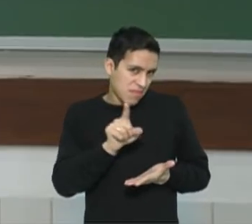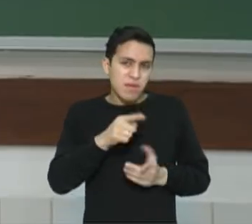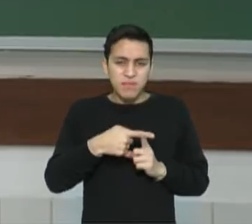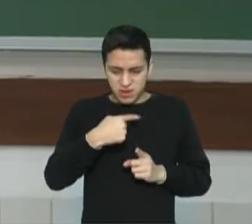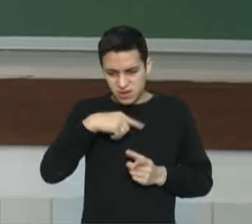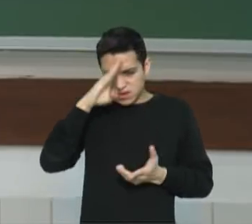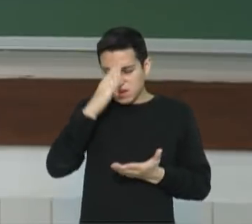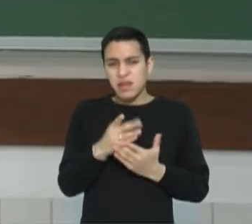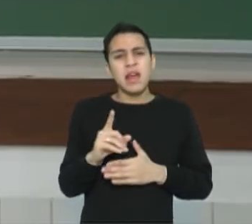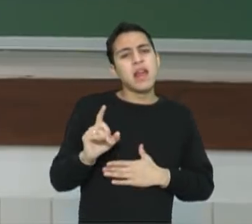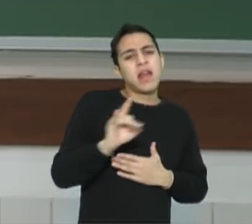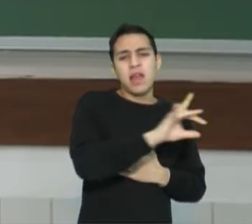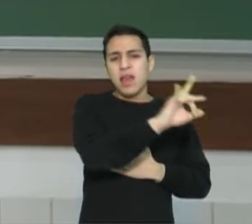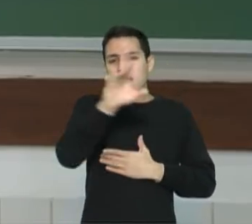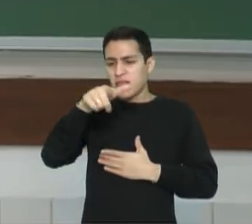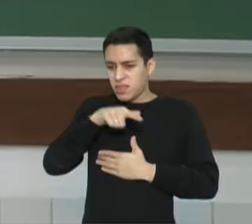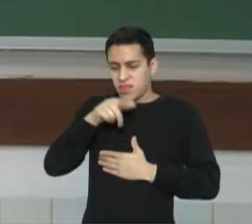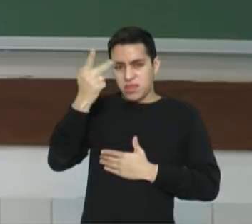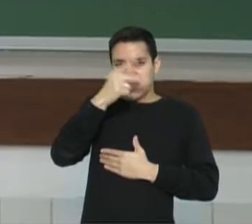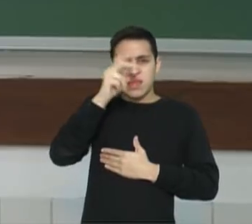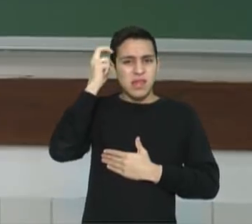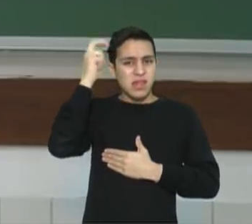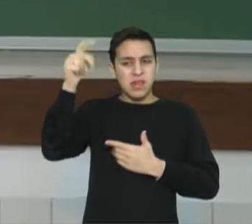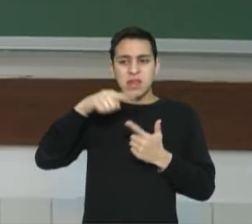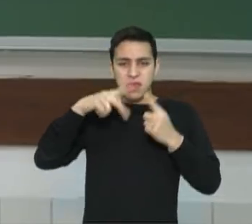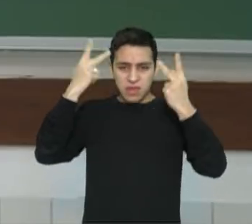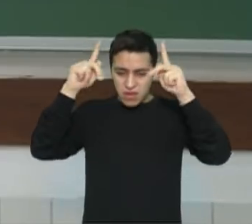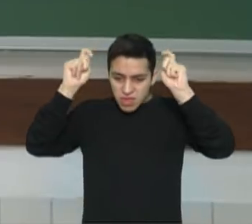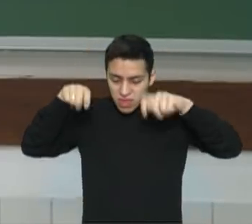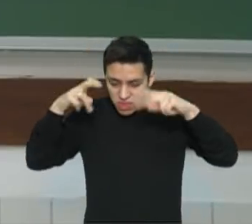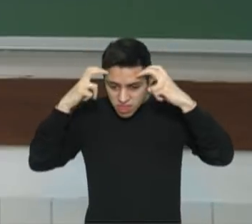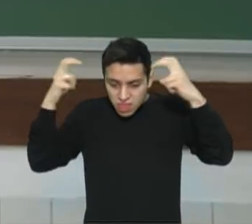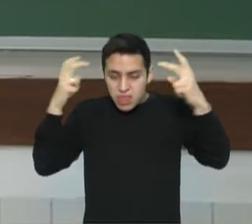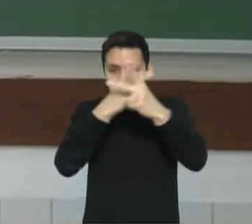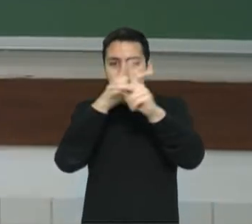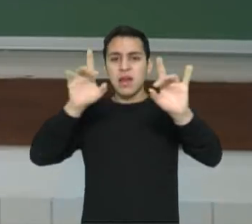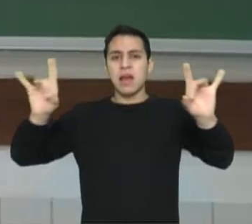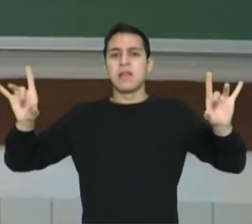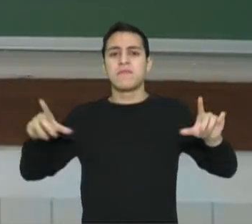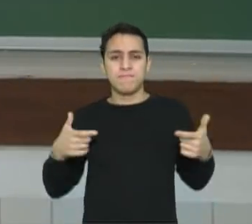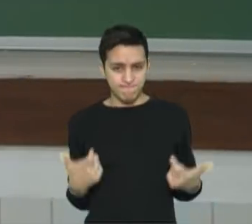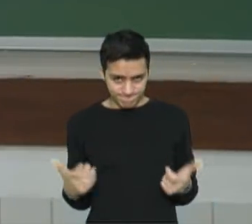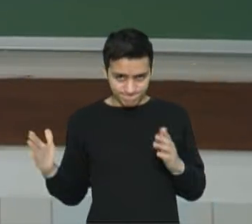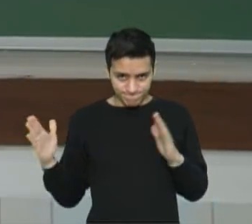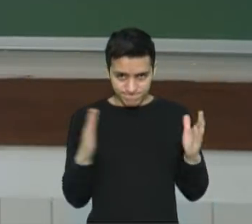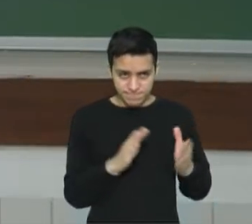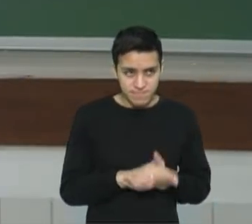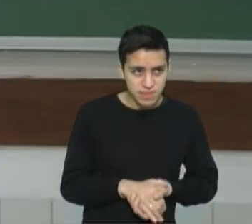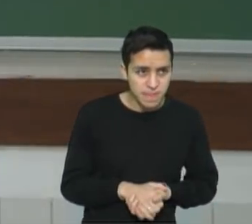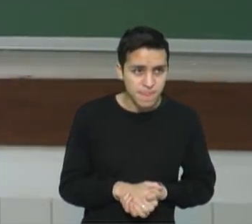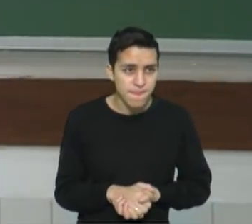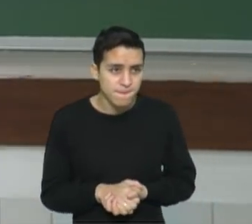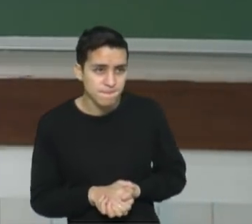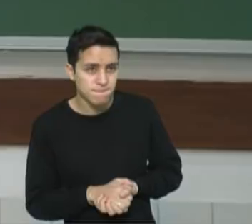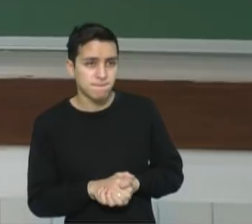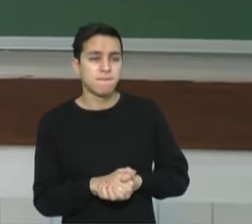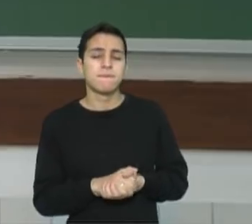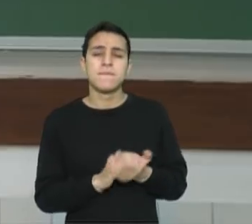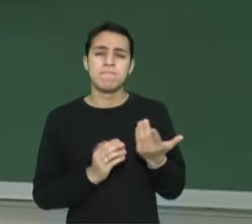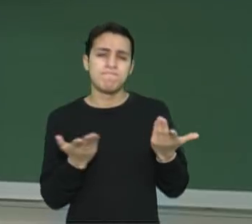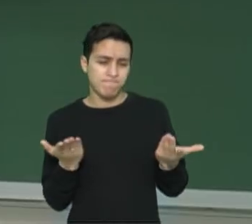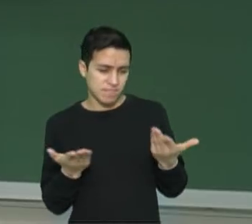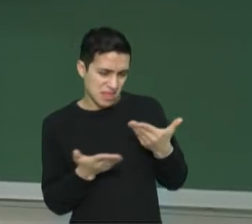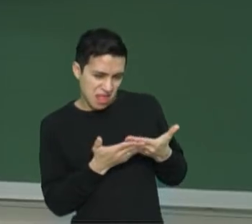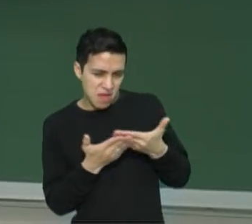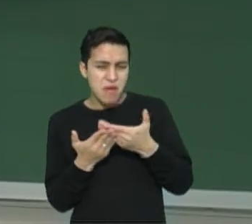a sua inteligência, né? A sua capacidade aí dentro dele, tá? Ok, vamos lá. Dentro dessa ideia, nossa